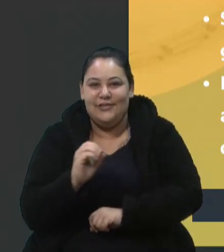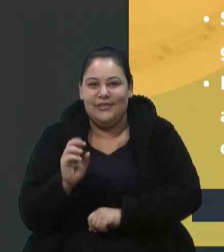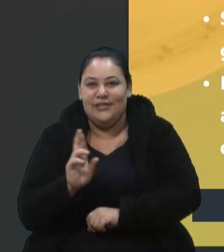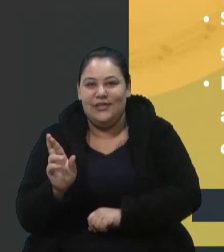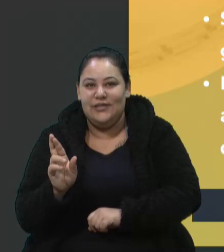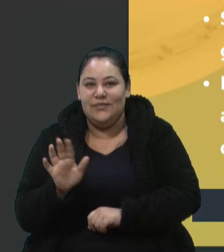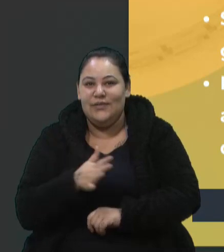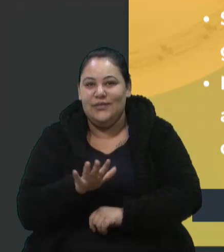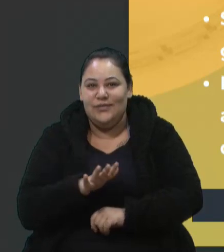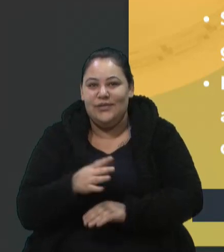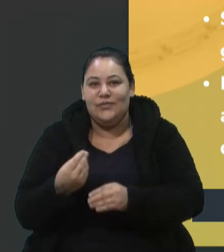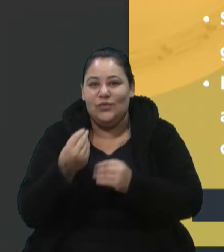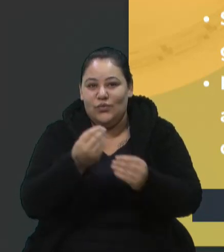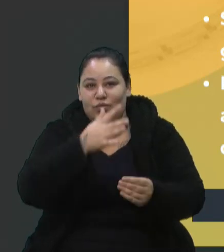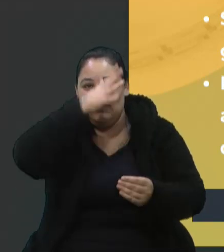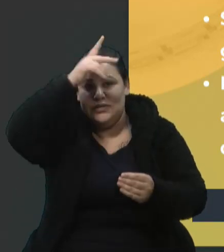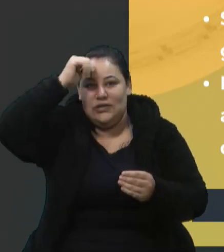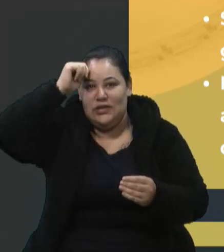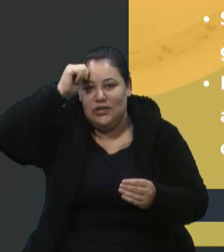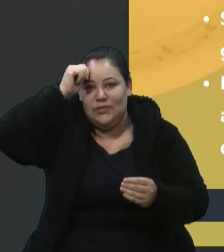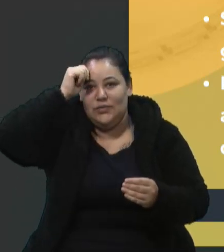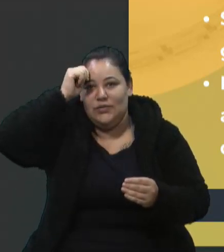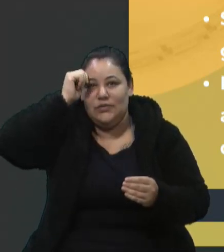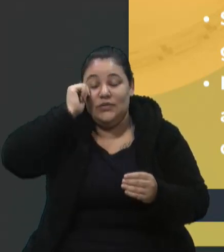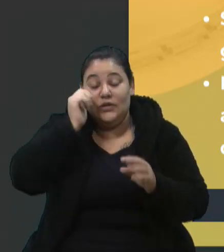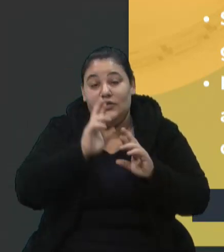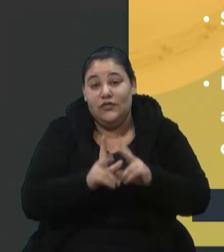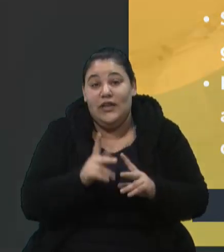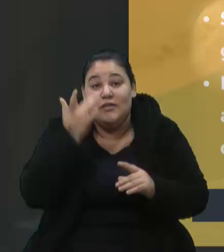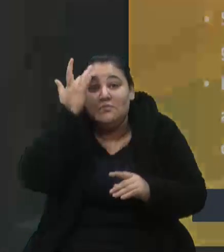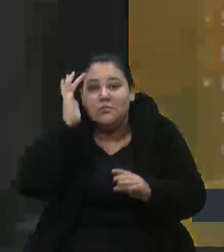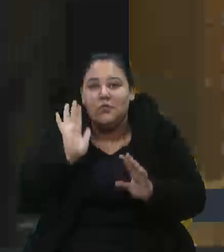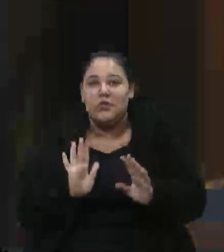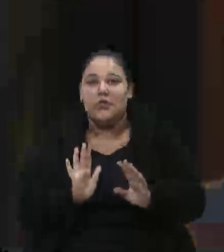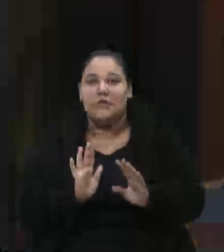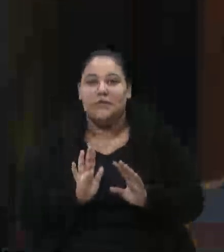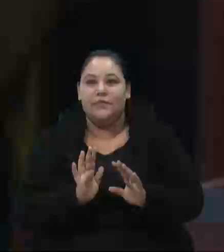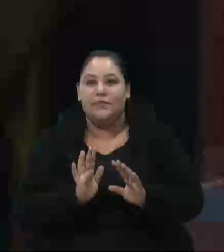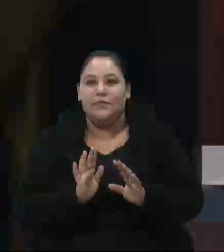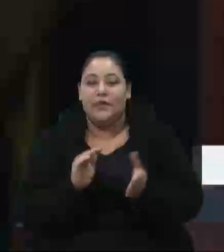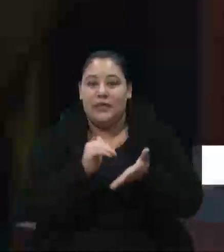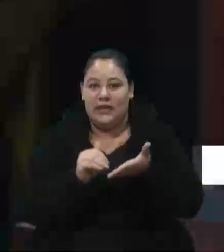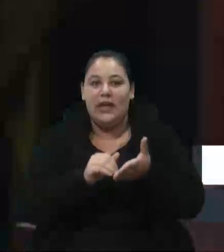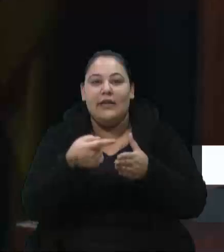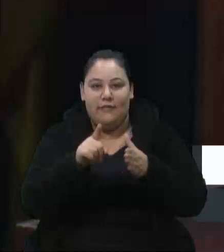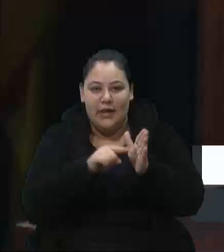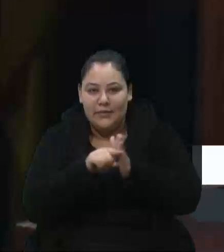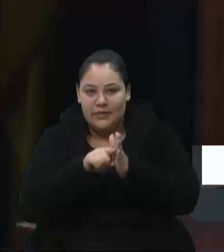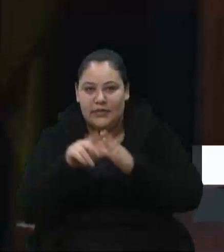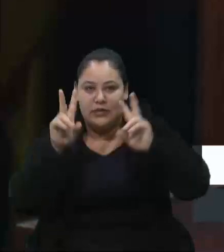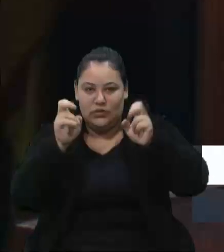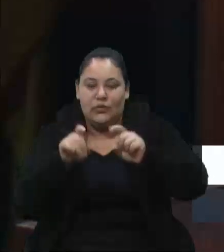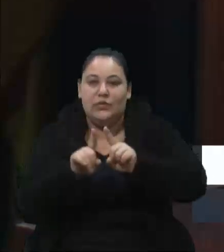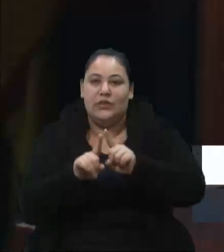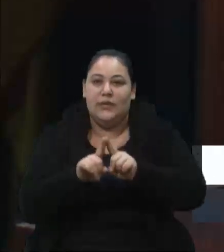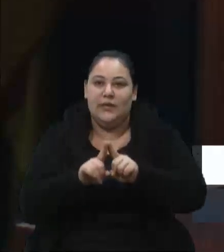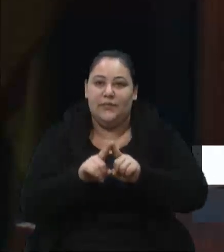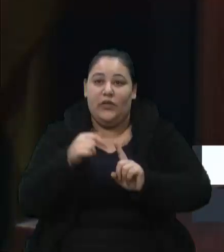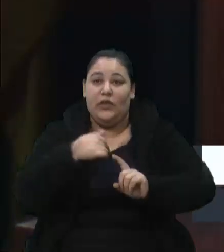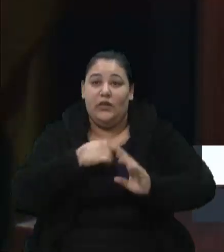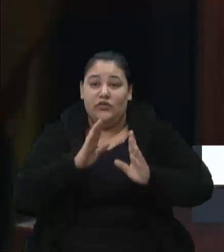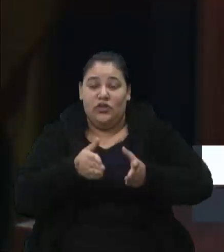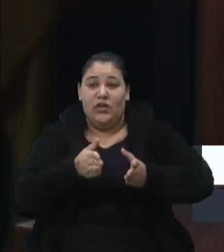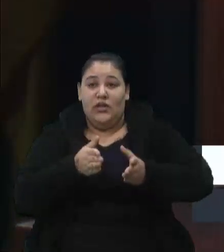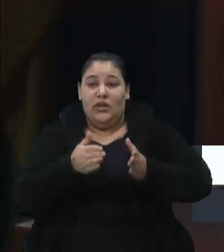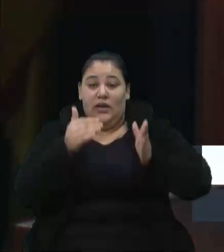daqui a pouco o fornecimento para o município ele é diferente. Enfim, a secretária vai pesquisar sobre isso também. E eu já até